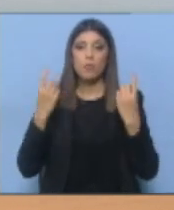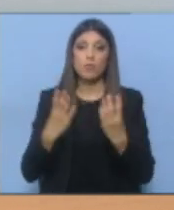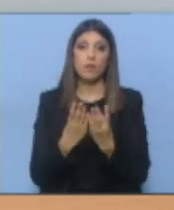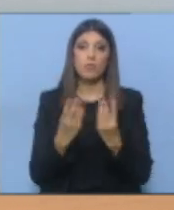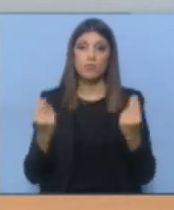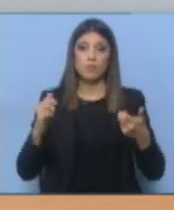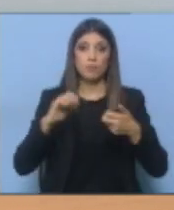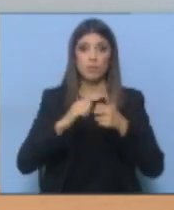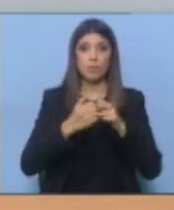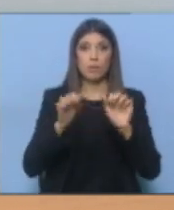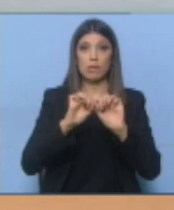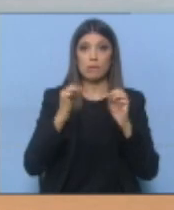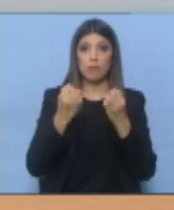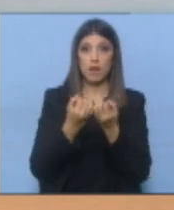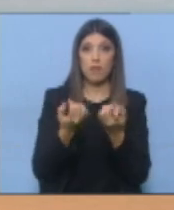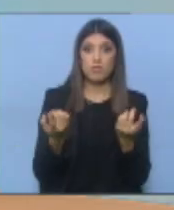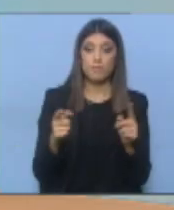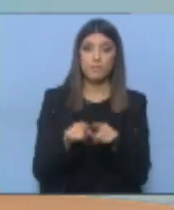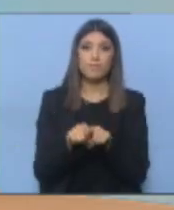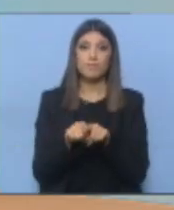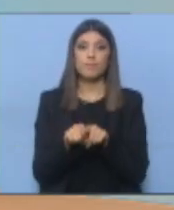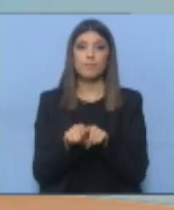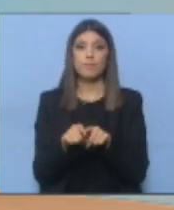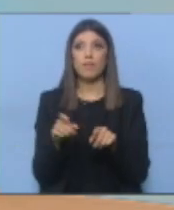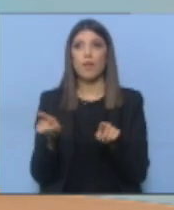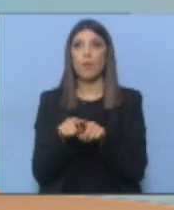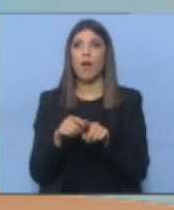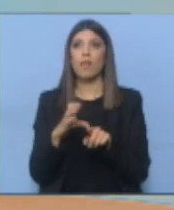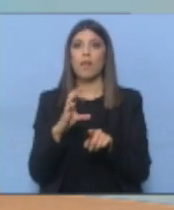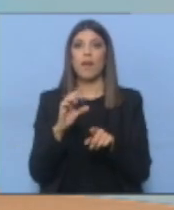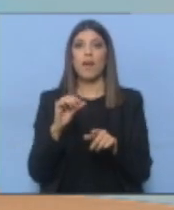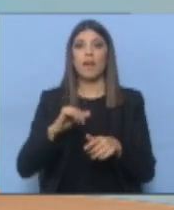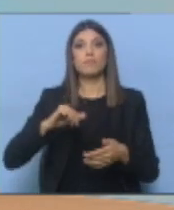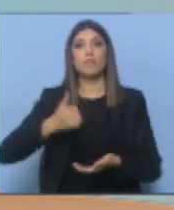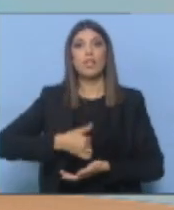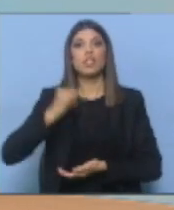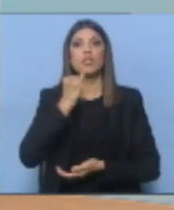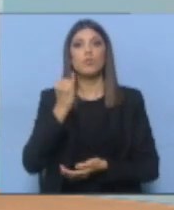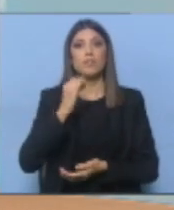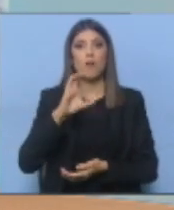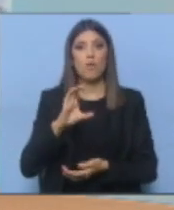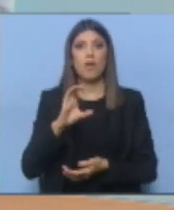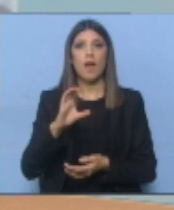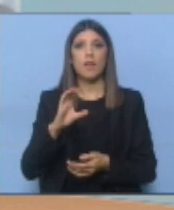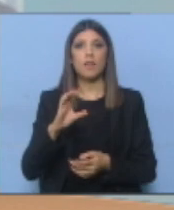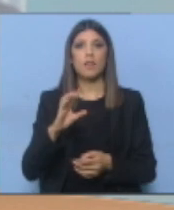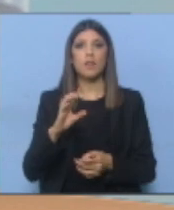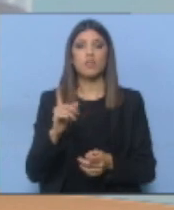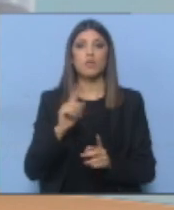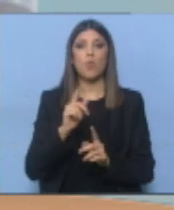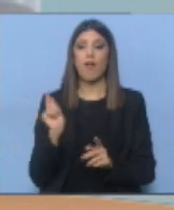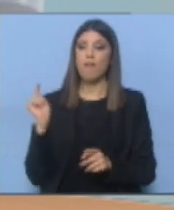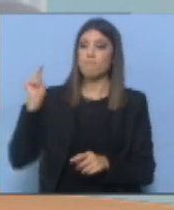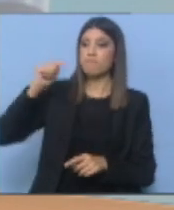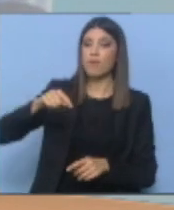problemas societais. E cada vez percebe mais que a Cáritas não é apenas aquela instituição que surge nos momentos das grandes catástrofes, não é? É